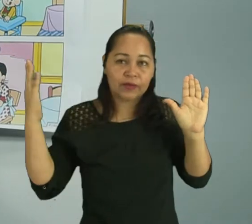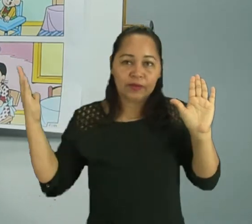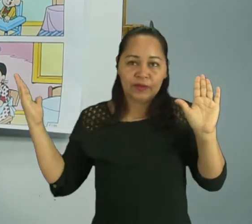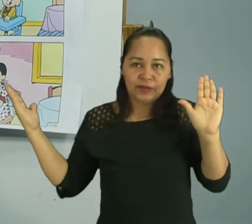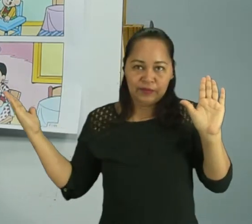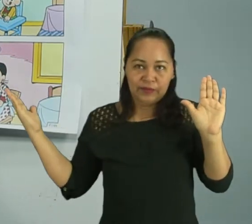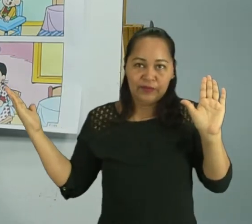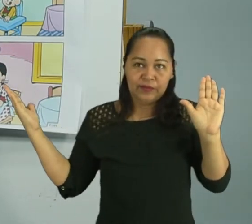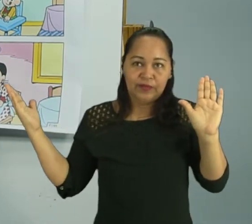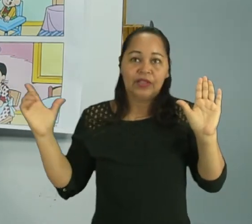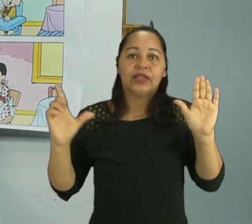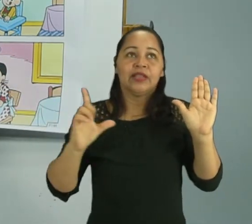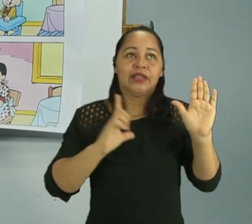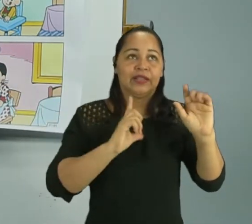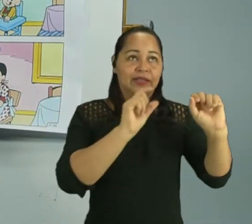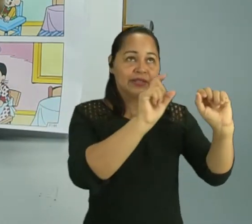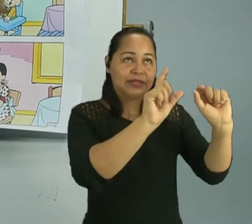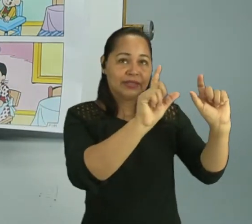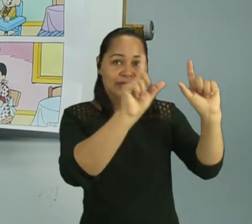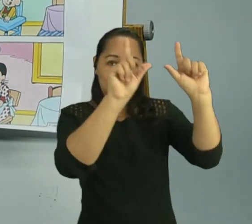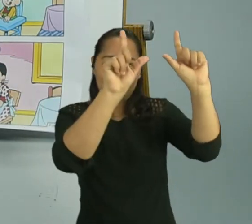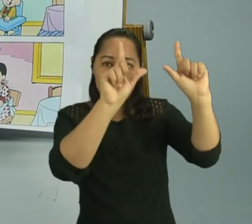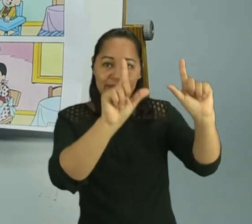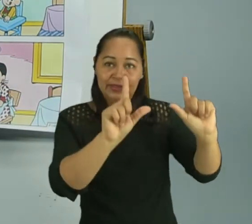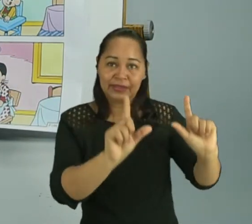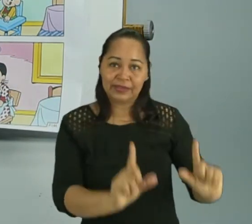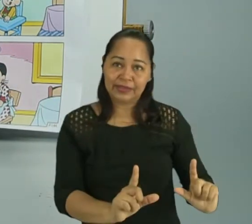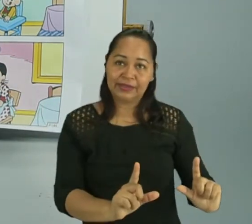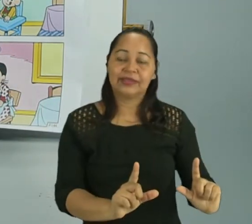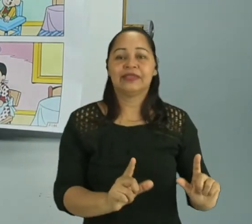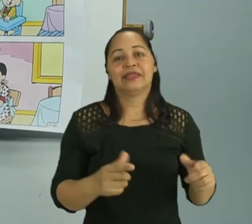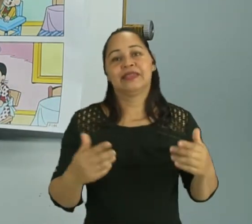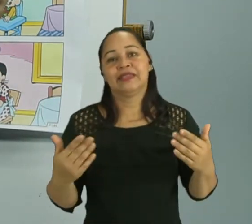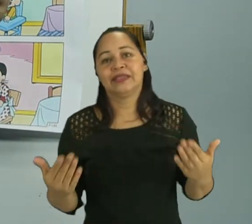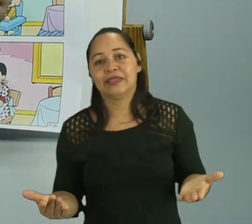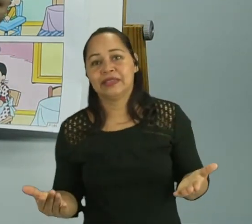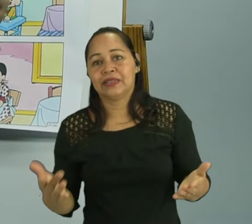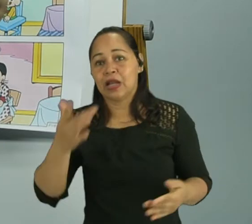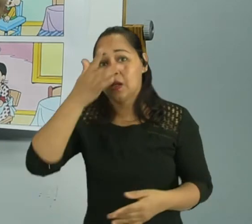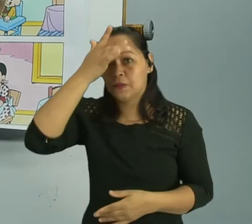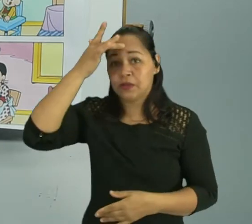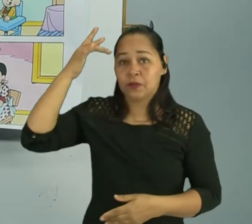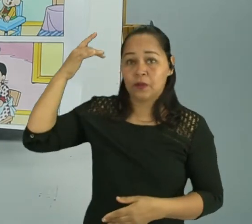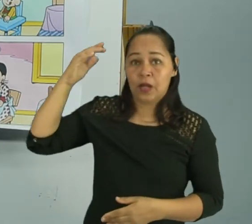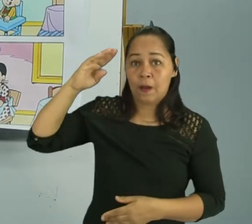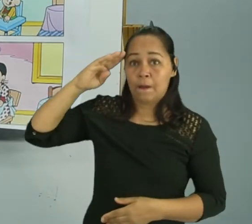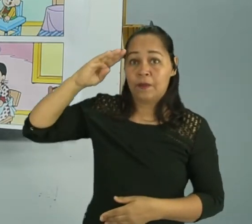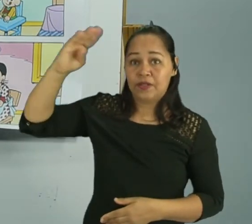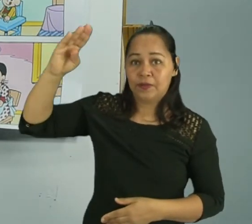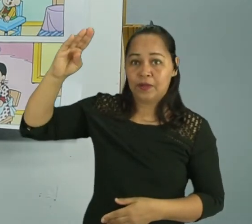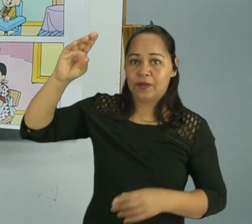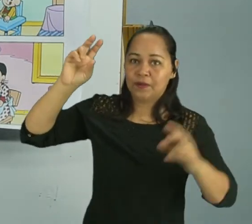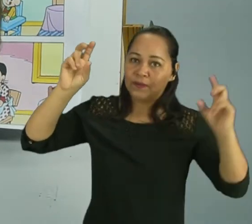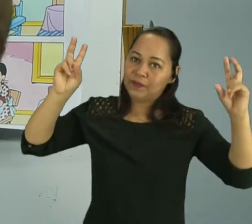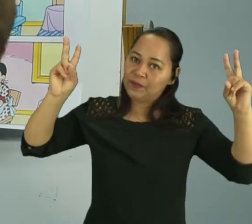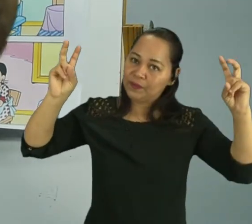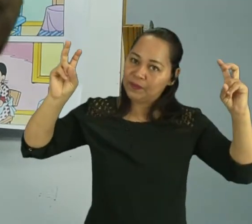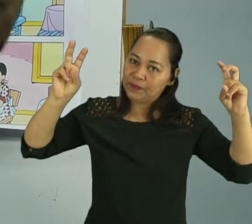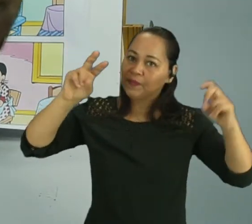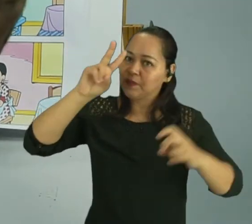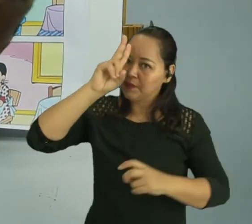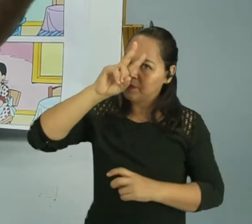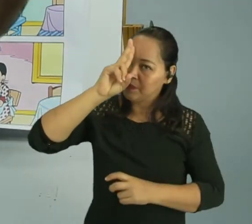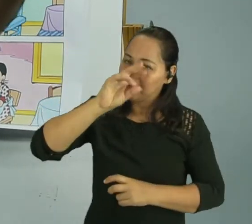Nós temos aqui, ó, a tirinha. E geralmente a tirinha vai ser do personagem principal